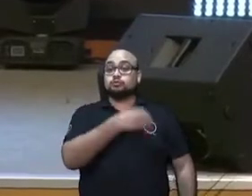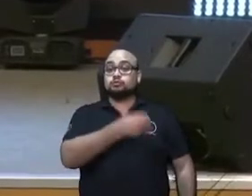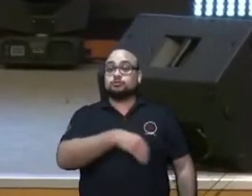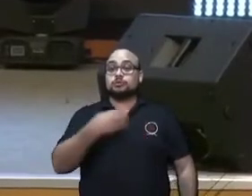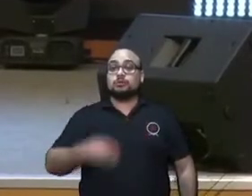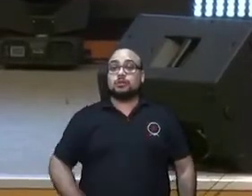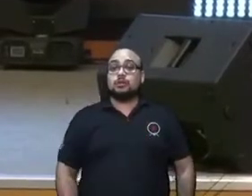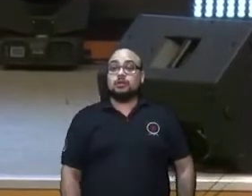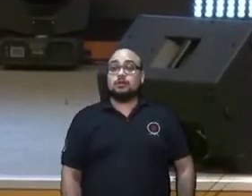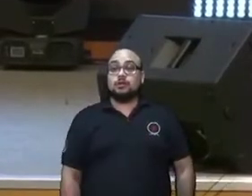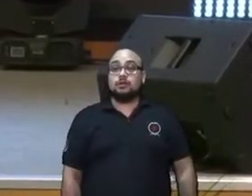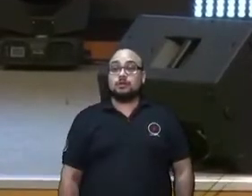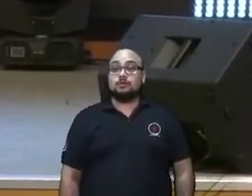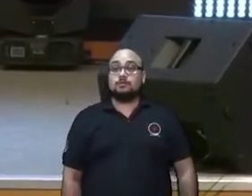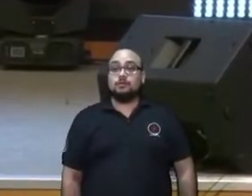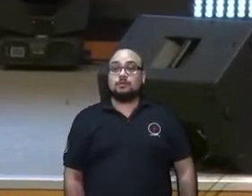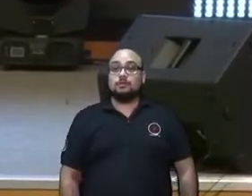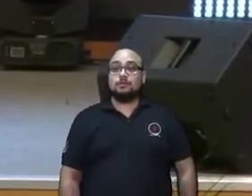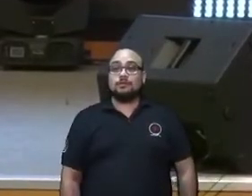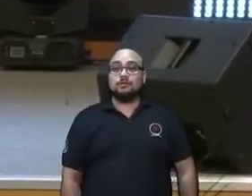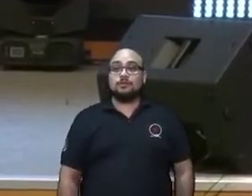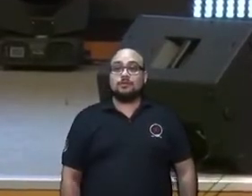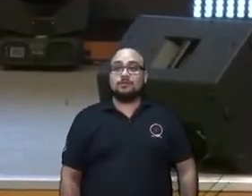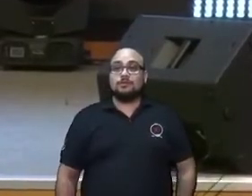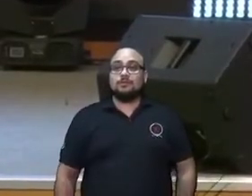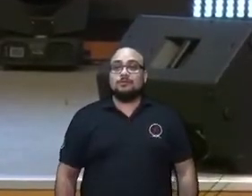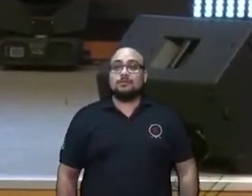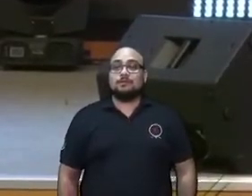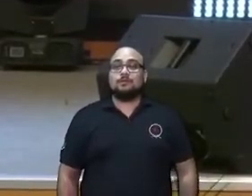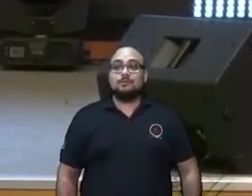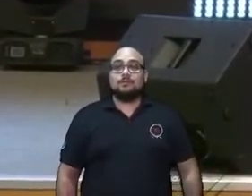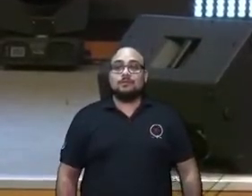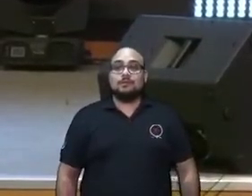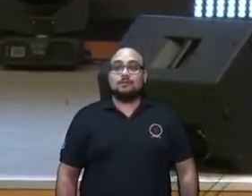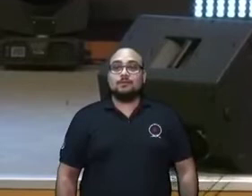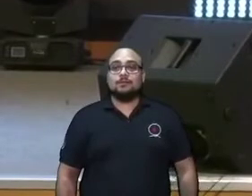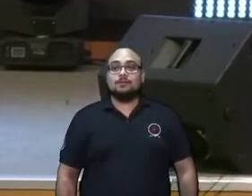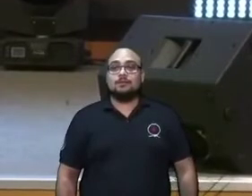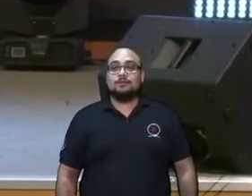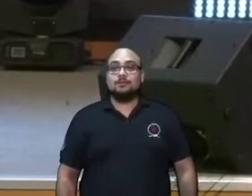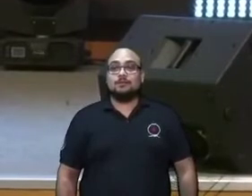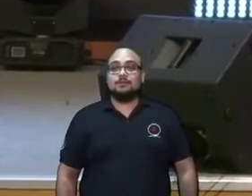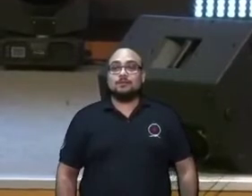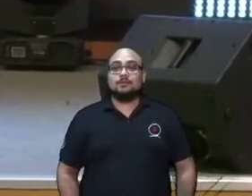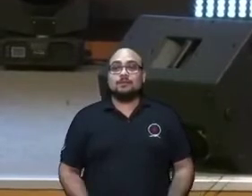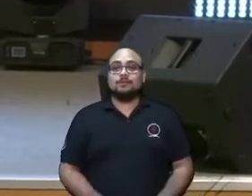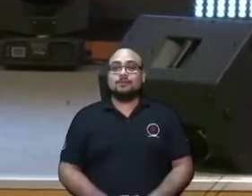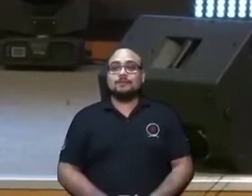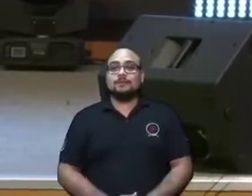Não, José vale mais emoção, né, gente? É José. Vamos lá, um, dois, três.